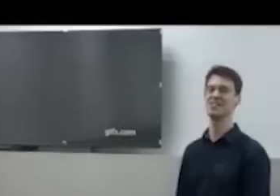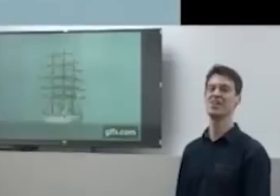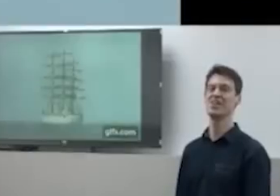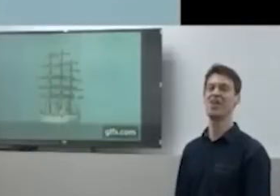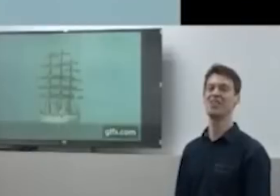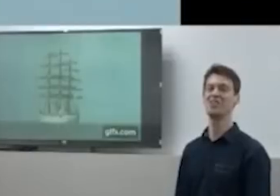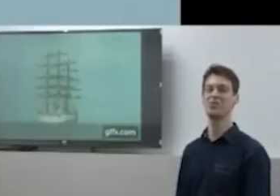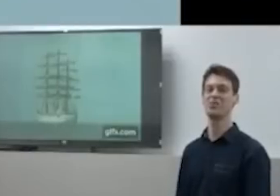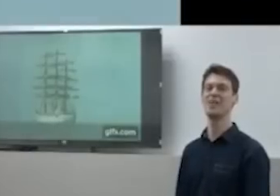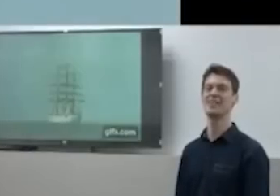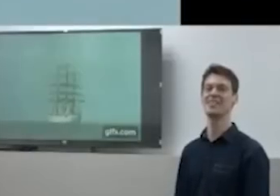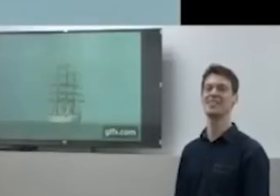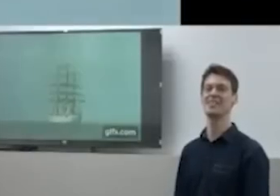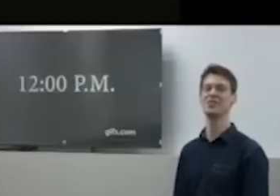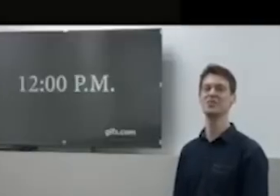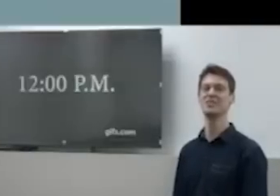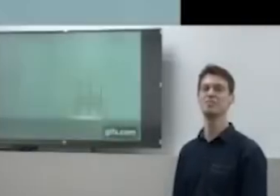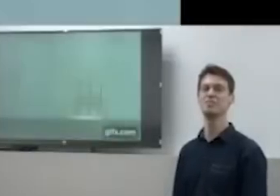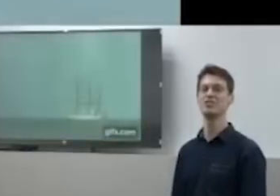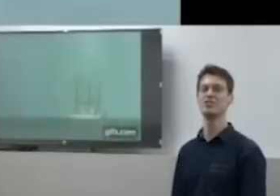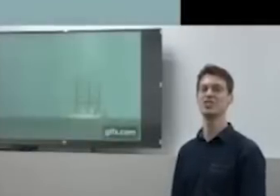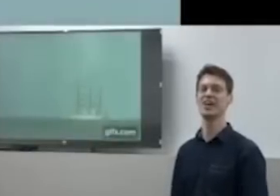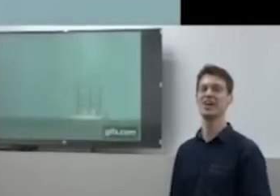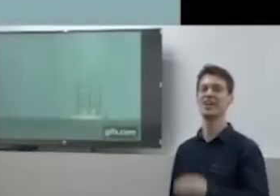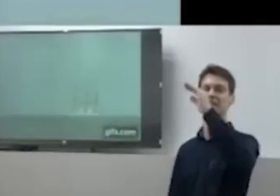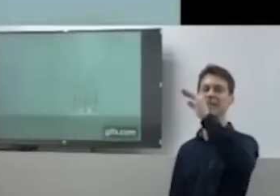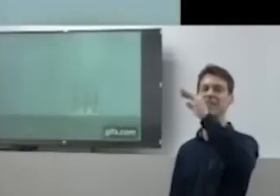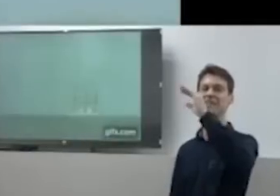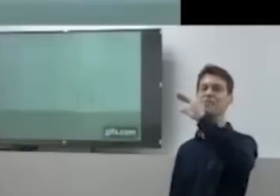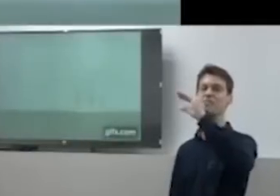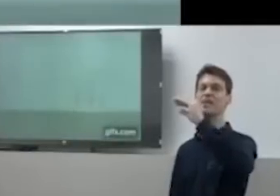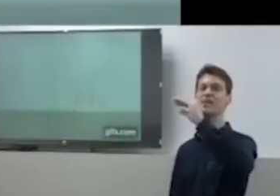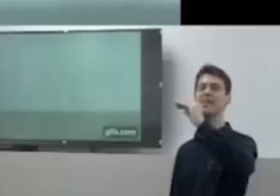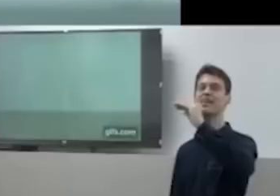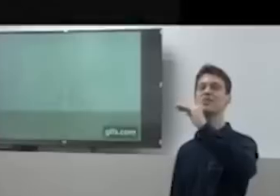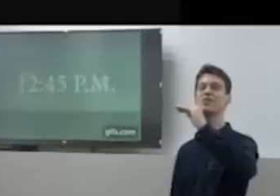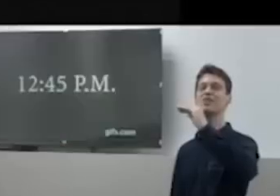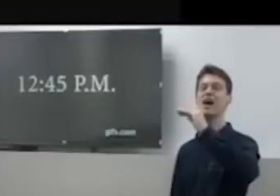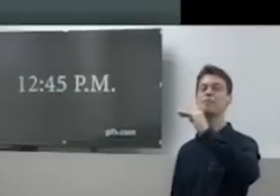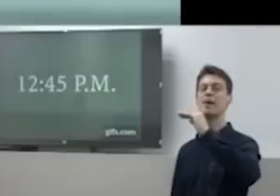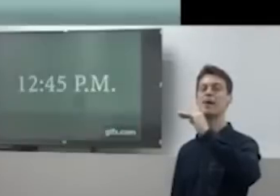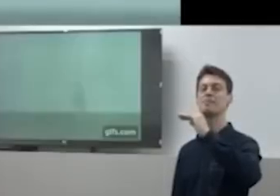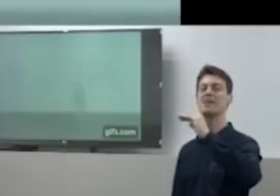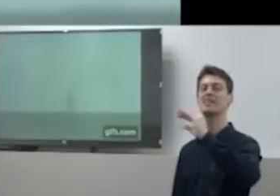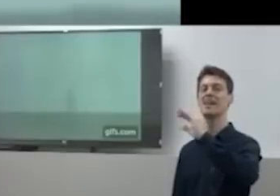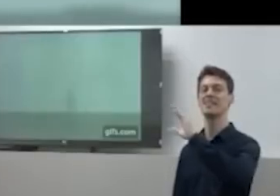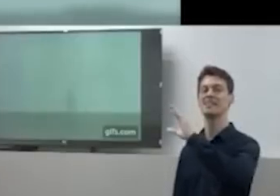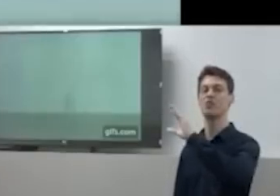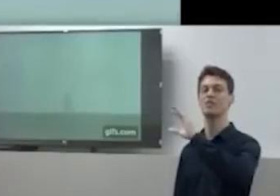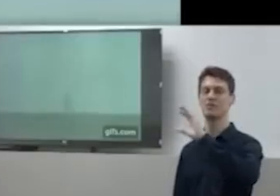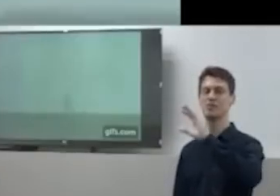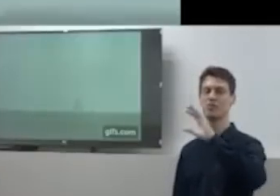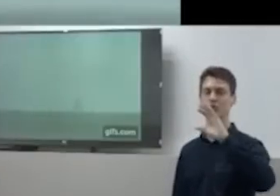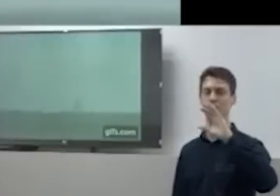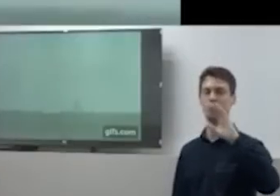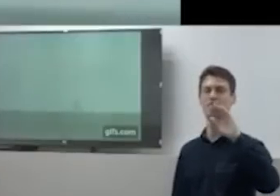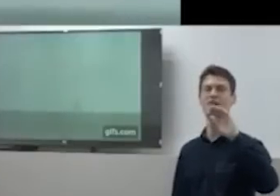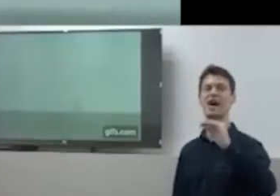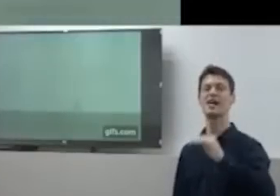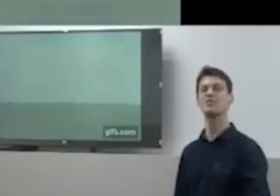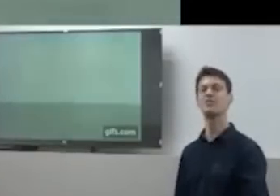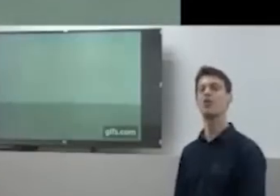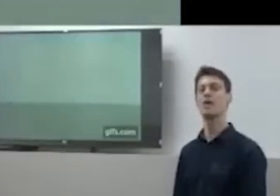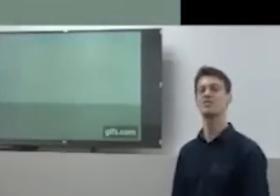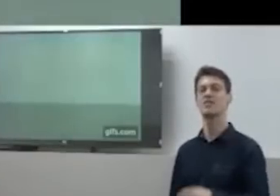demora bastante. Olha o navio bem grandão, meio-dia. E ele vai perdendo a parte branca ali, que é o navio como